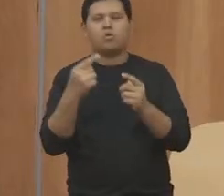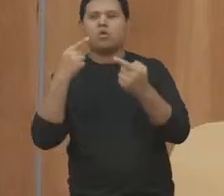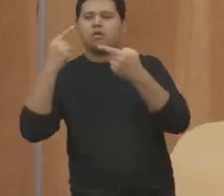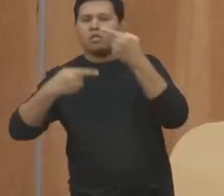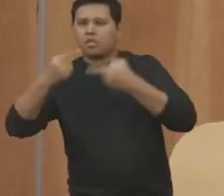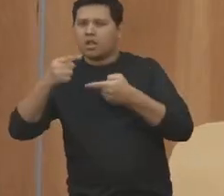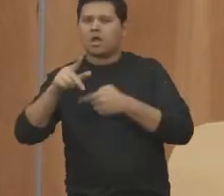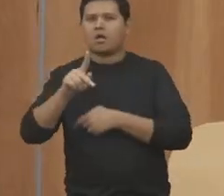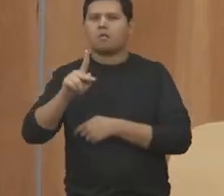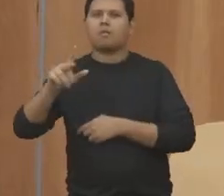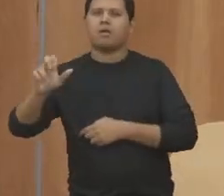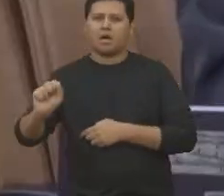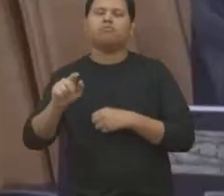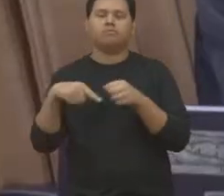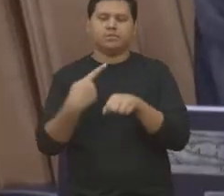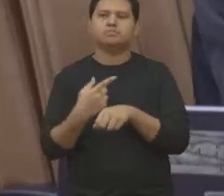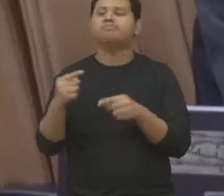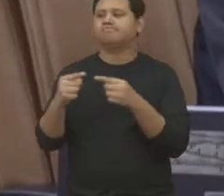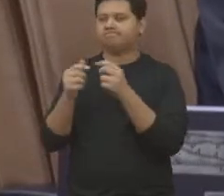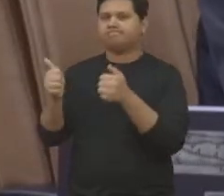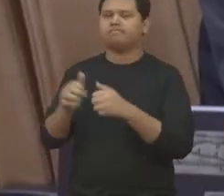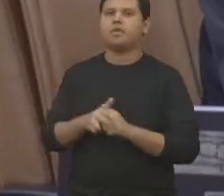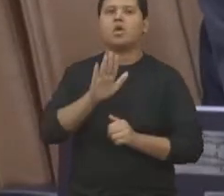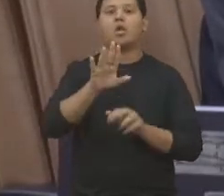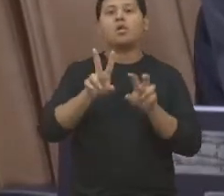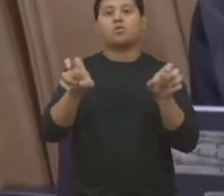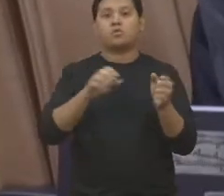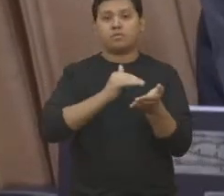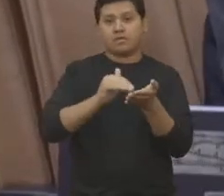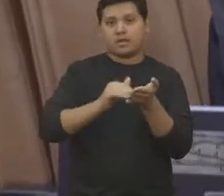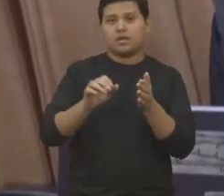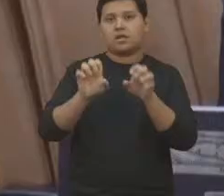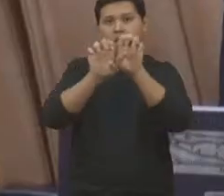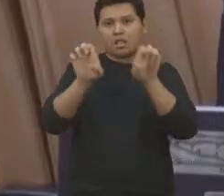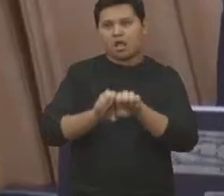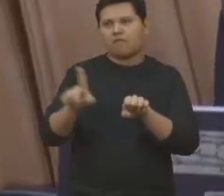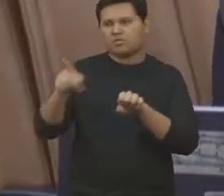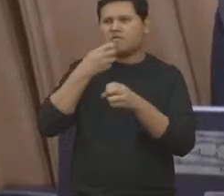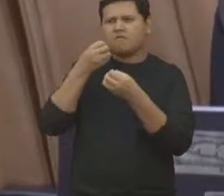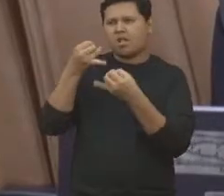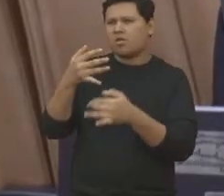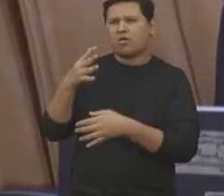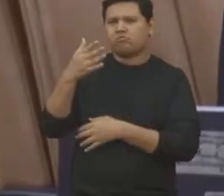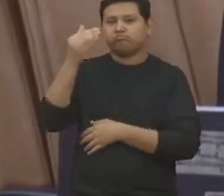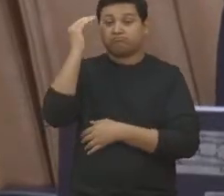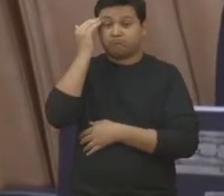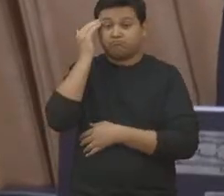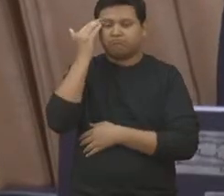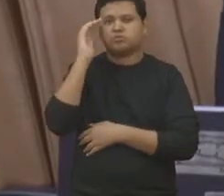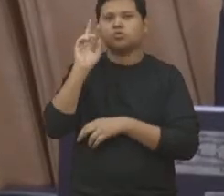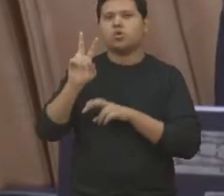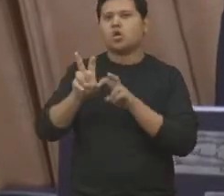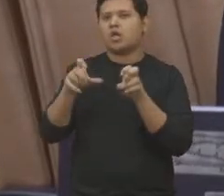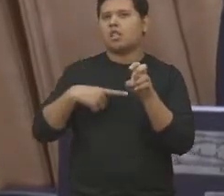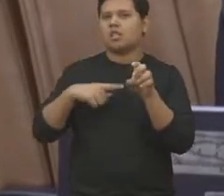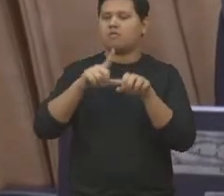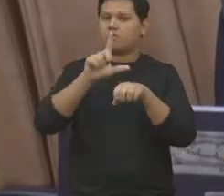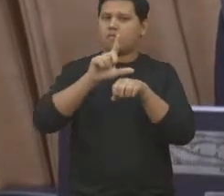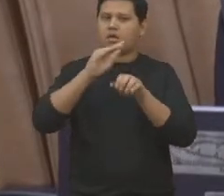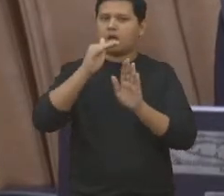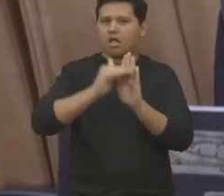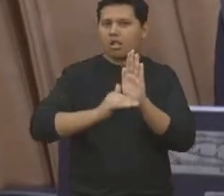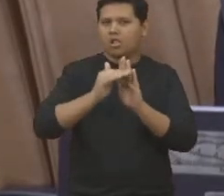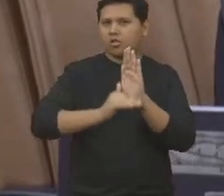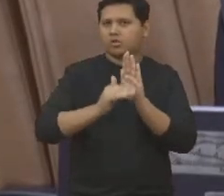mas por hora é isso. Certo. Na Secretaria de Infraestrutura, você até chegou a falar, mas eu não consegui entender muito bem, Guilherme. Houve uma redução de 11%